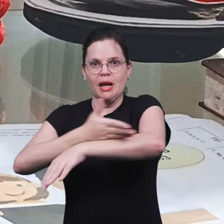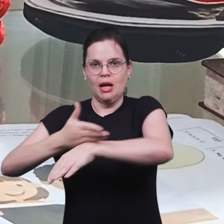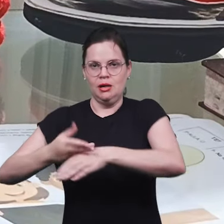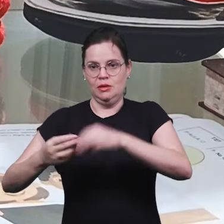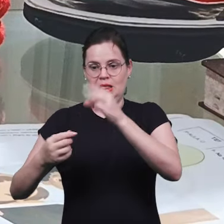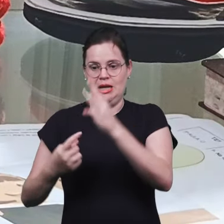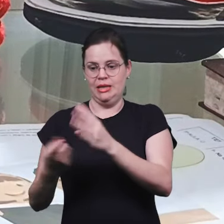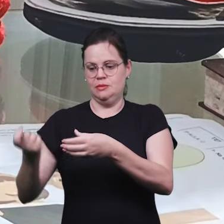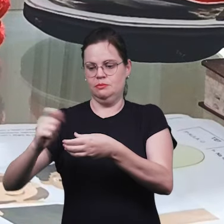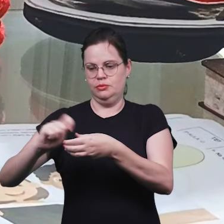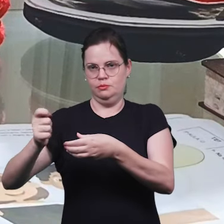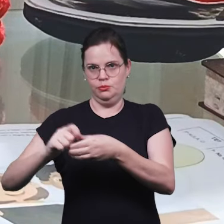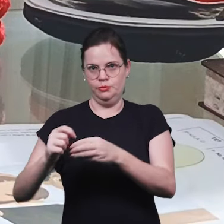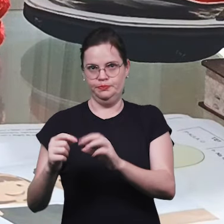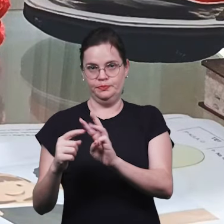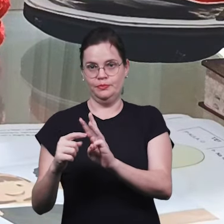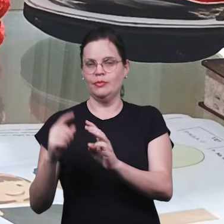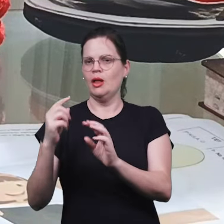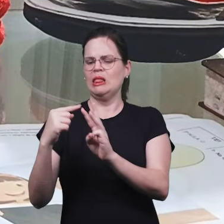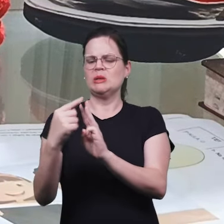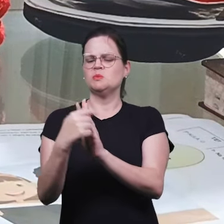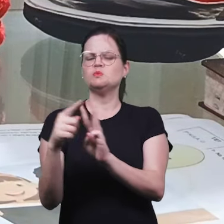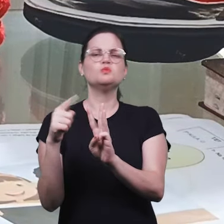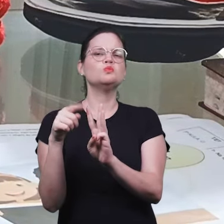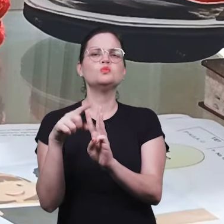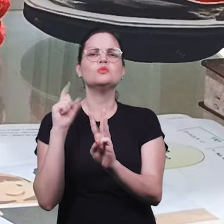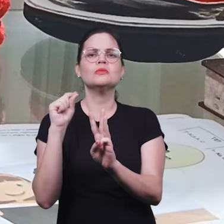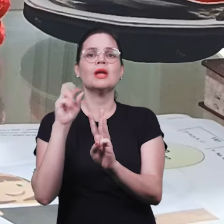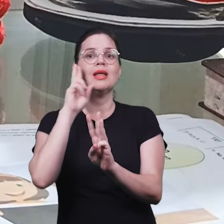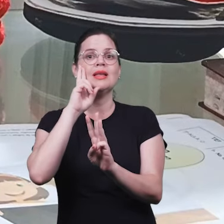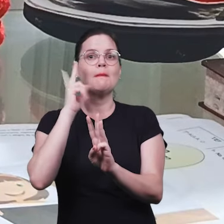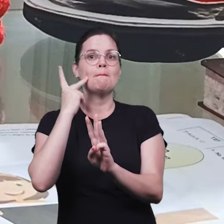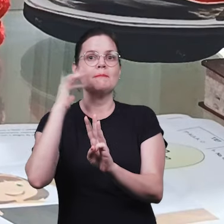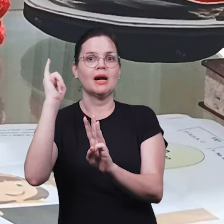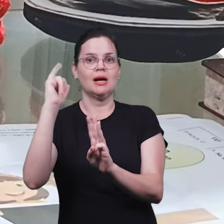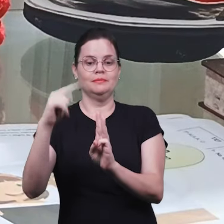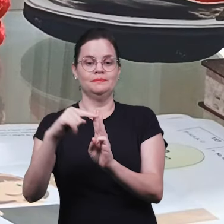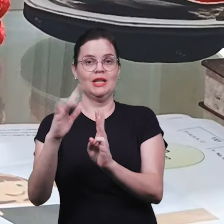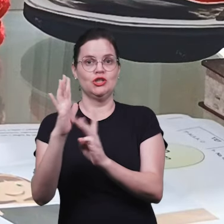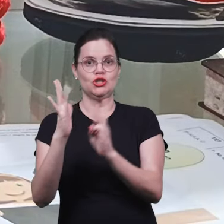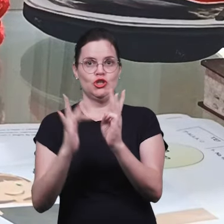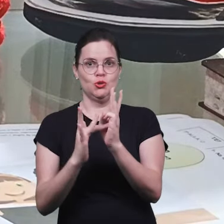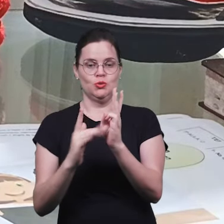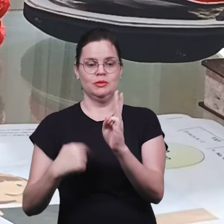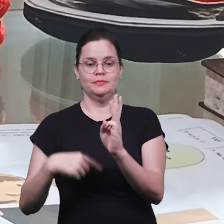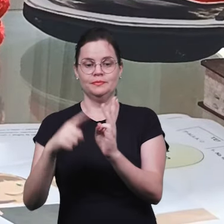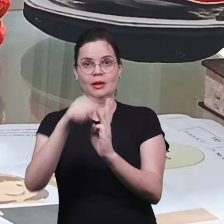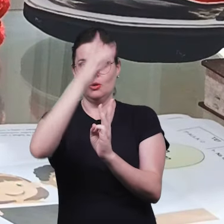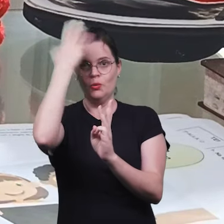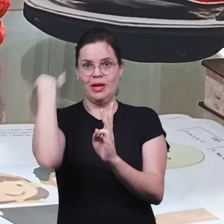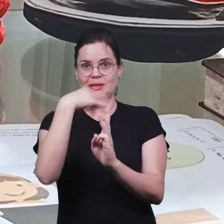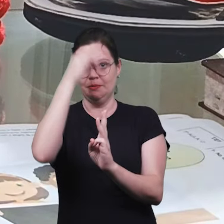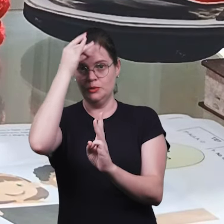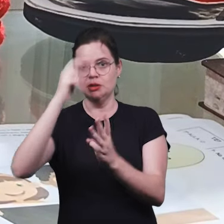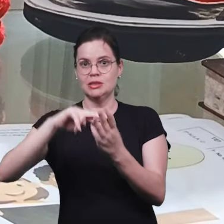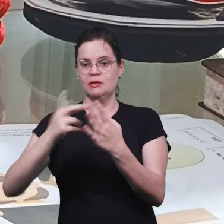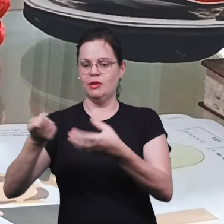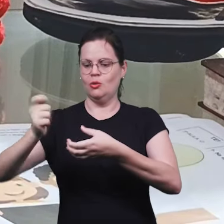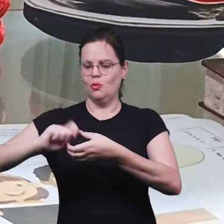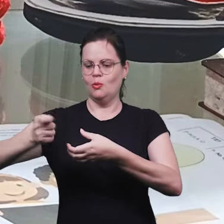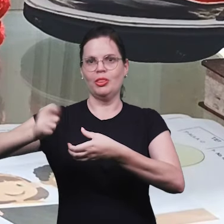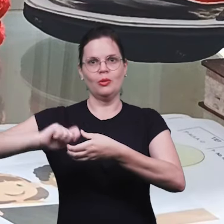Pai, ó, o Senhor Jesus, que é o Deus Filho, e o Espírito Santo. Essas 3